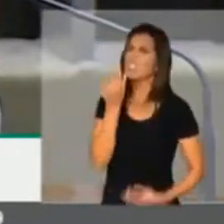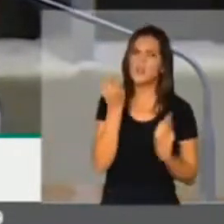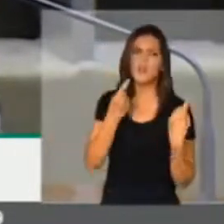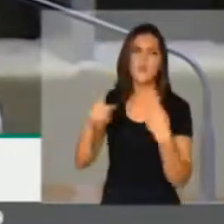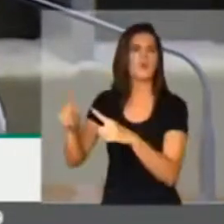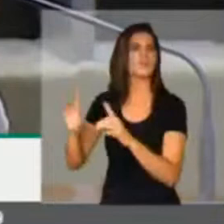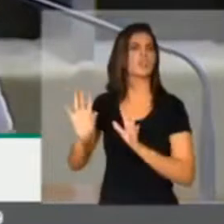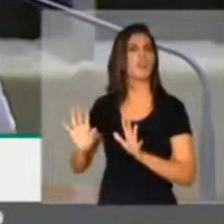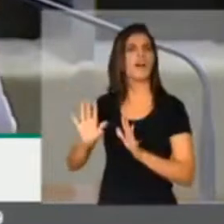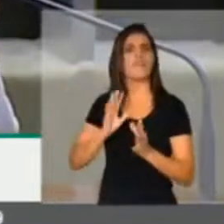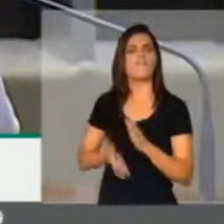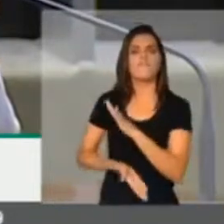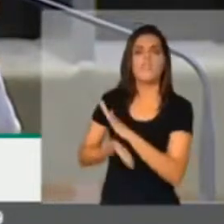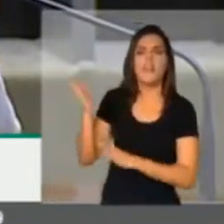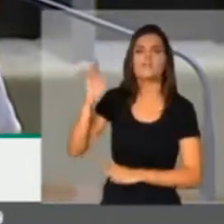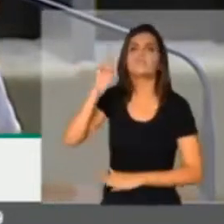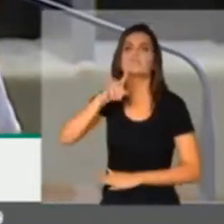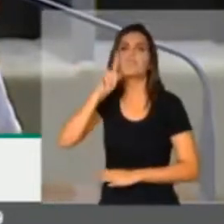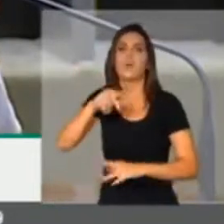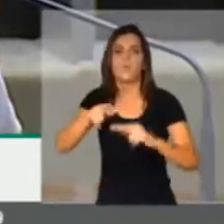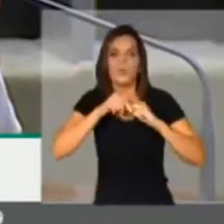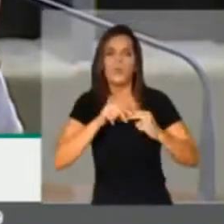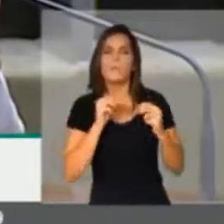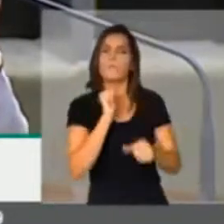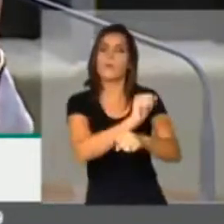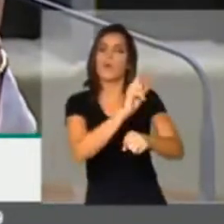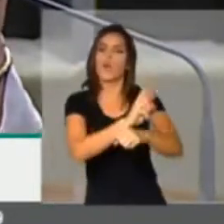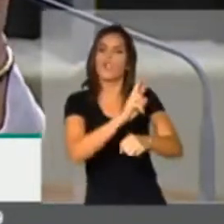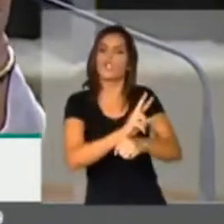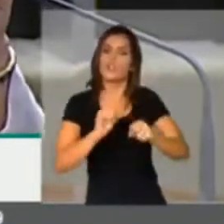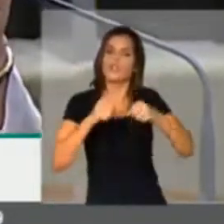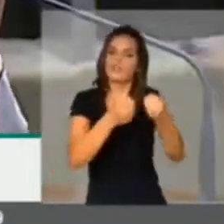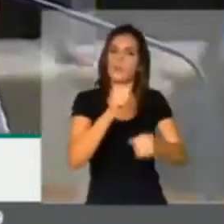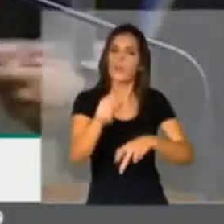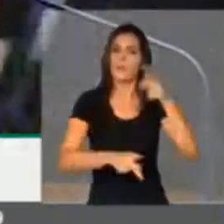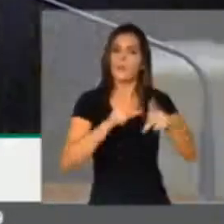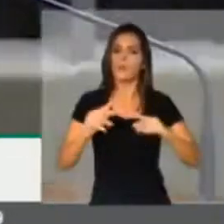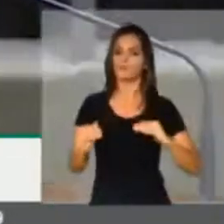do povo brasileiro, em nome da nossa soberania, em nome da nossa altivez. Obrigada.